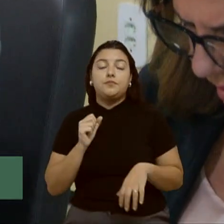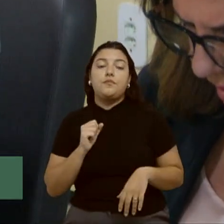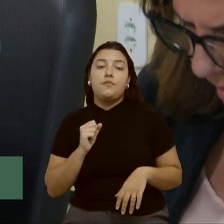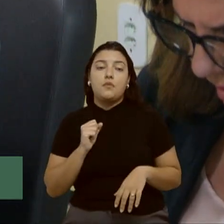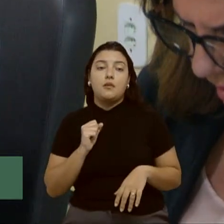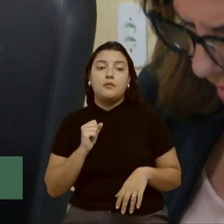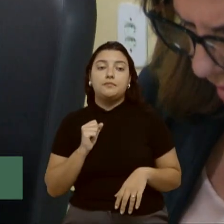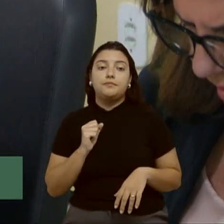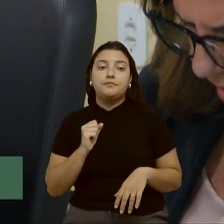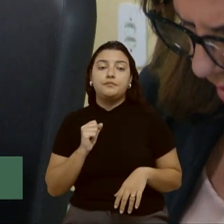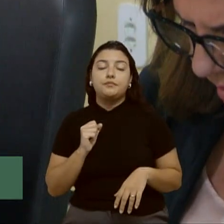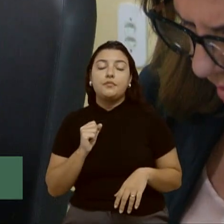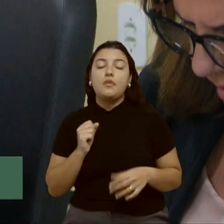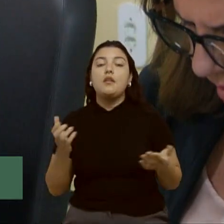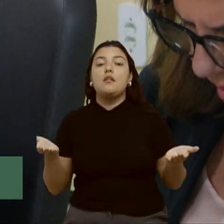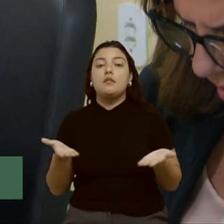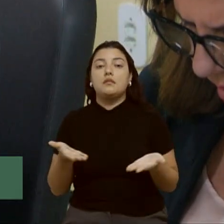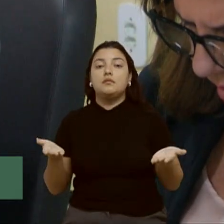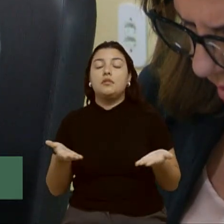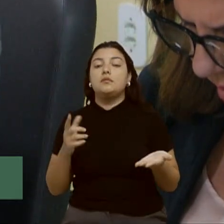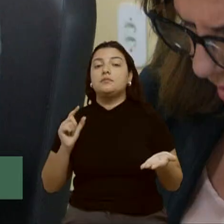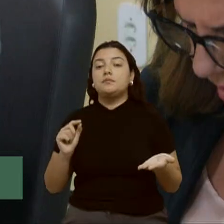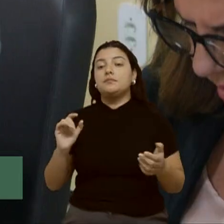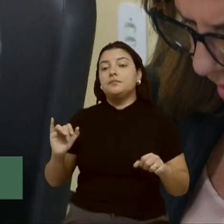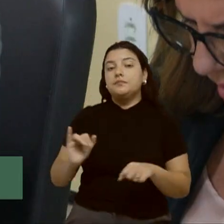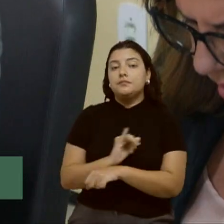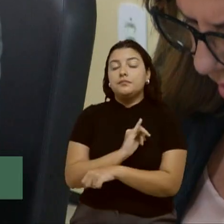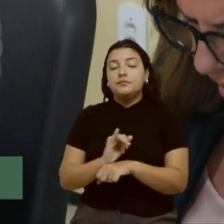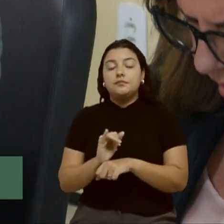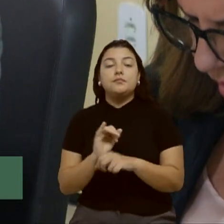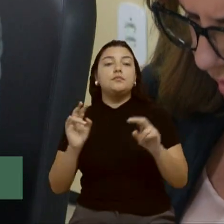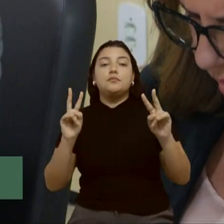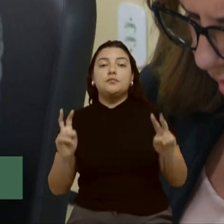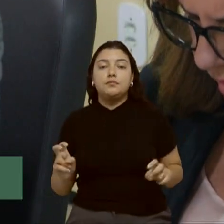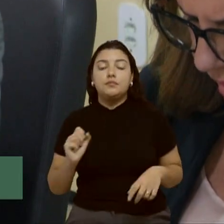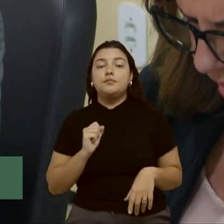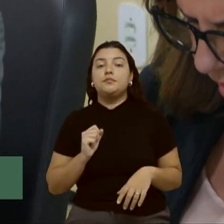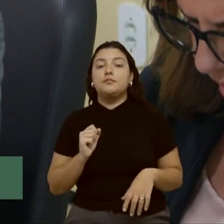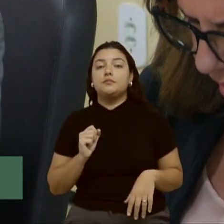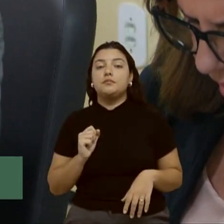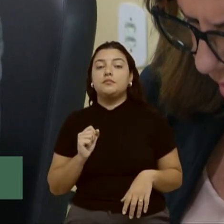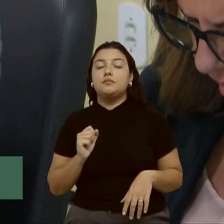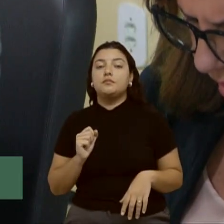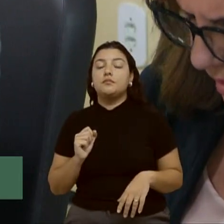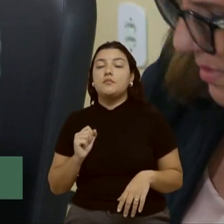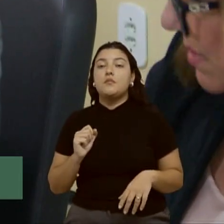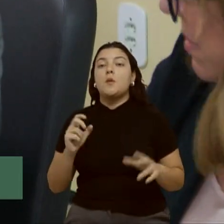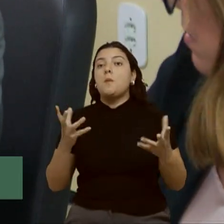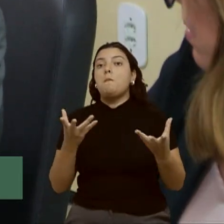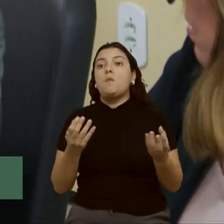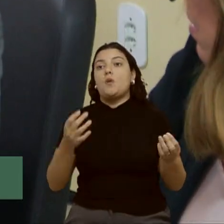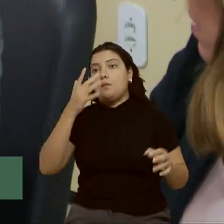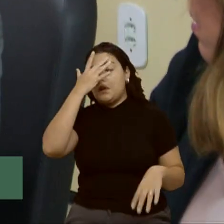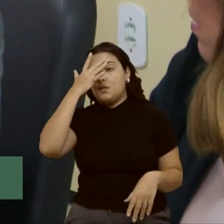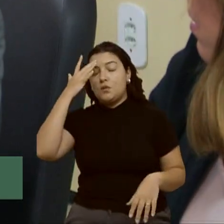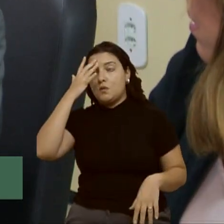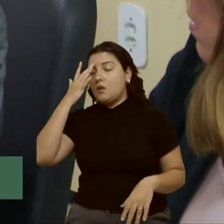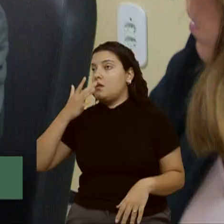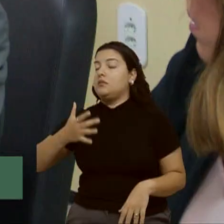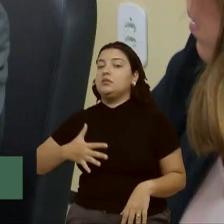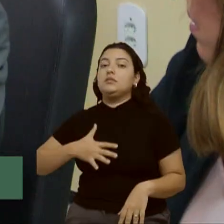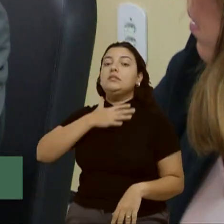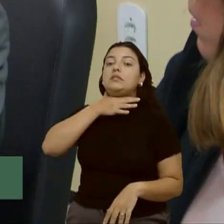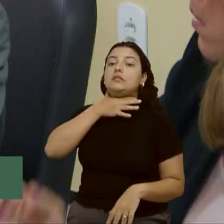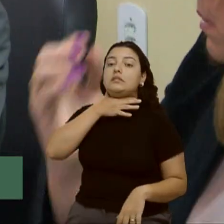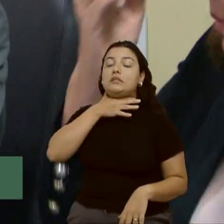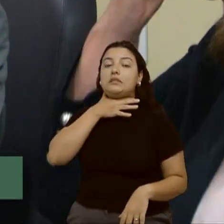fala, né, na possibilidade, quando a gente fala sobre a questão do superendividamento, né, que é colocar